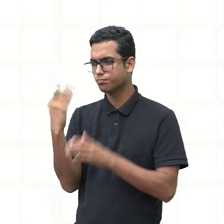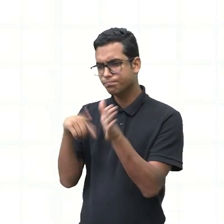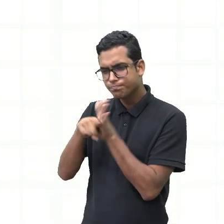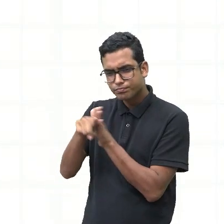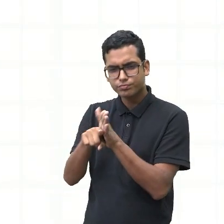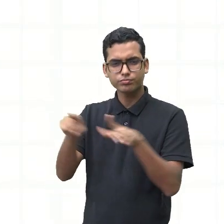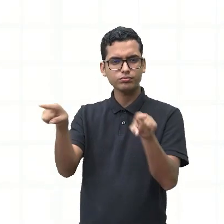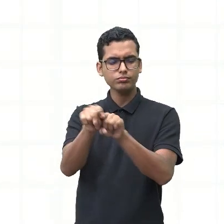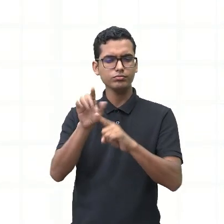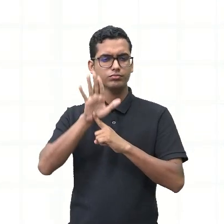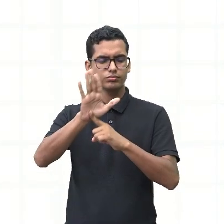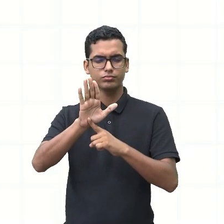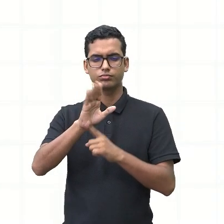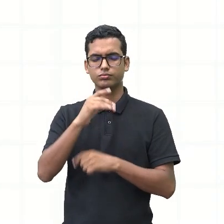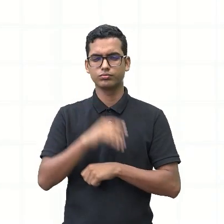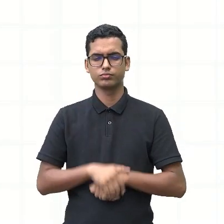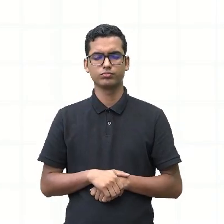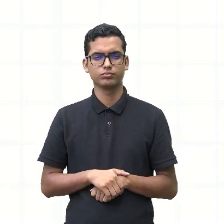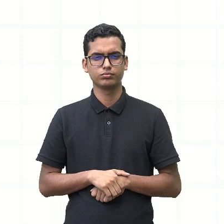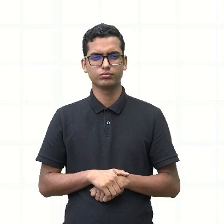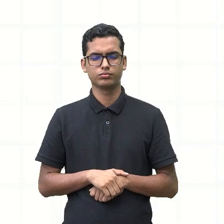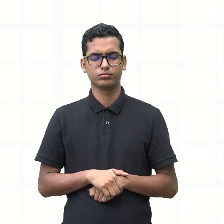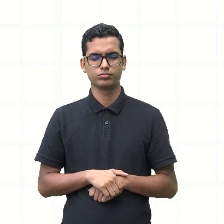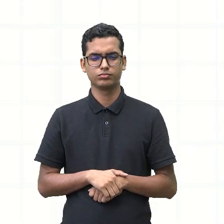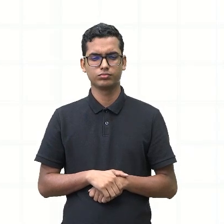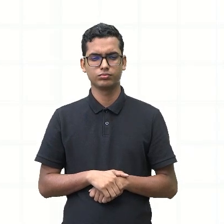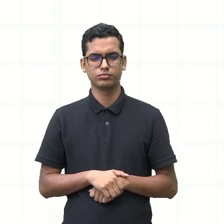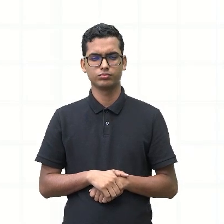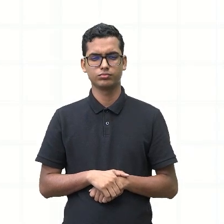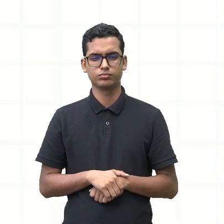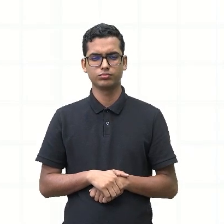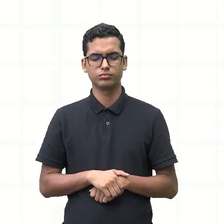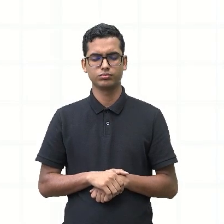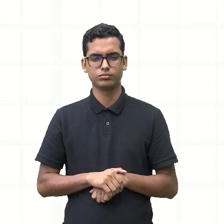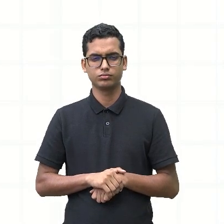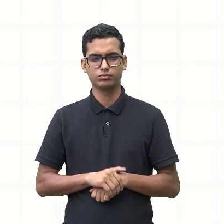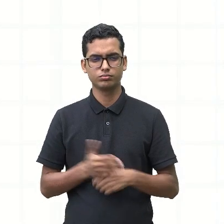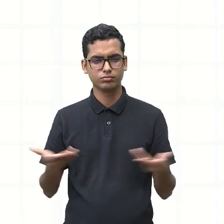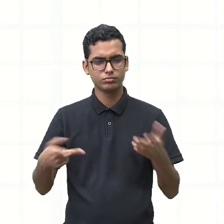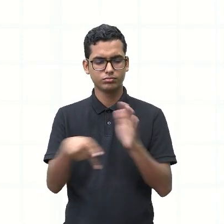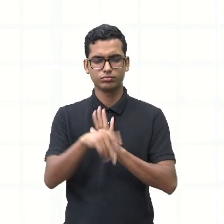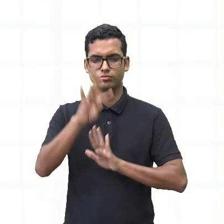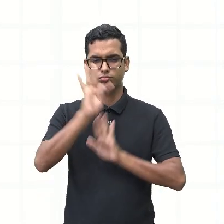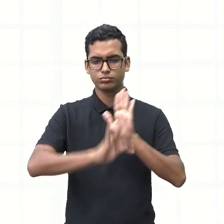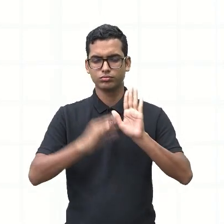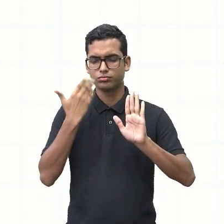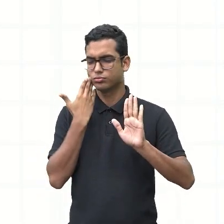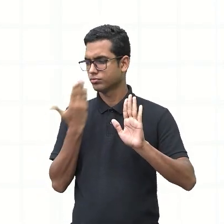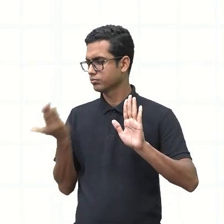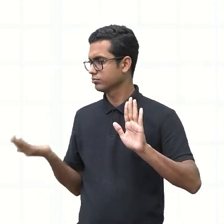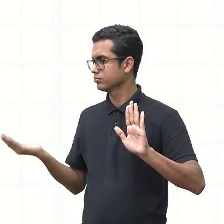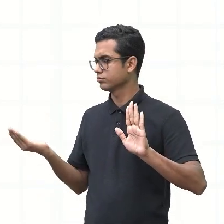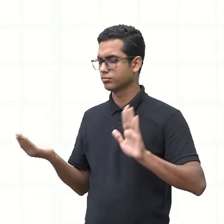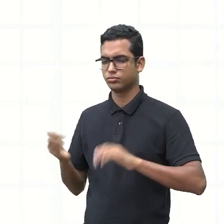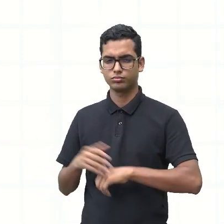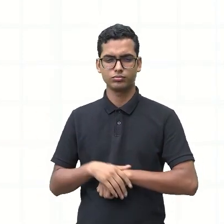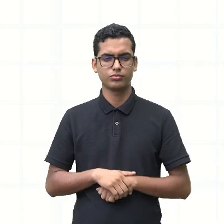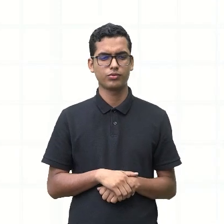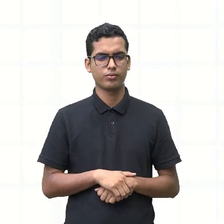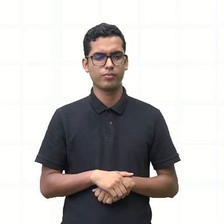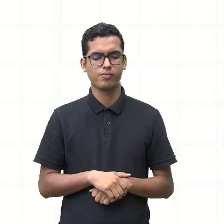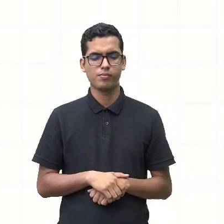apareceu isso aqui, ó. Olha uma marca tipográfica. Aí eu volto no meu texto. Onde é que tem isso? Olha, tá